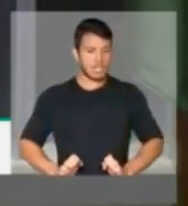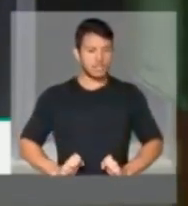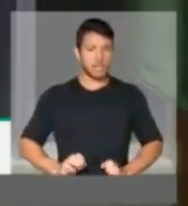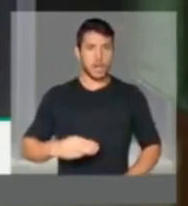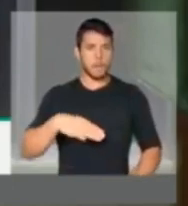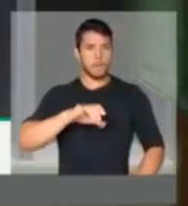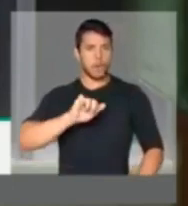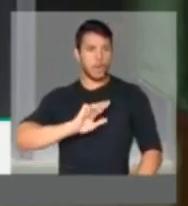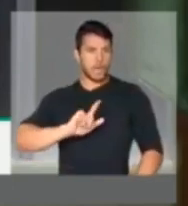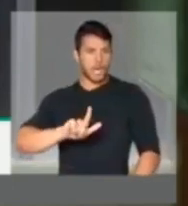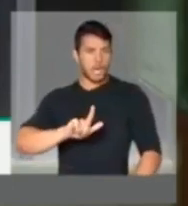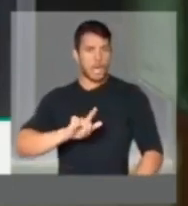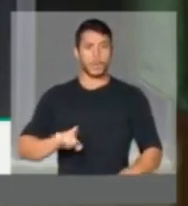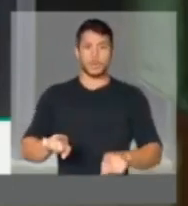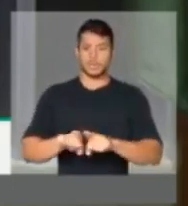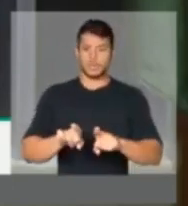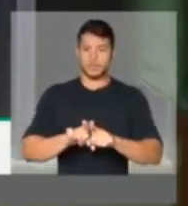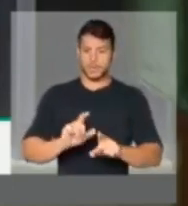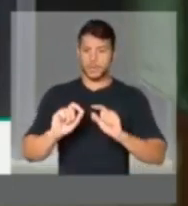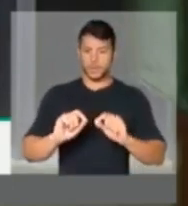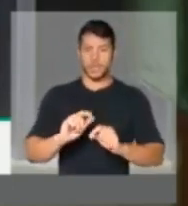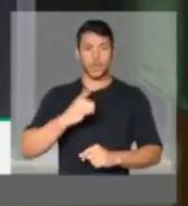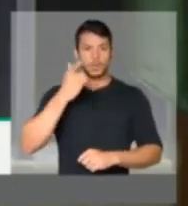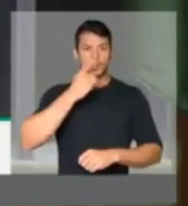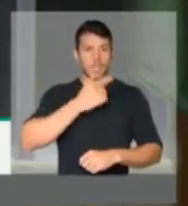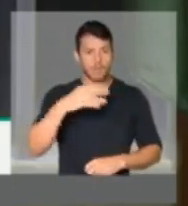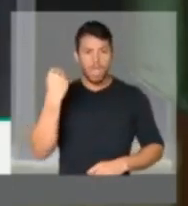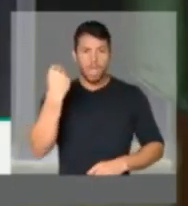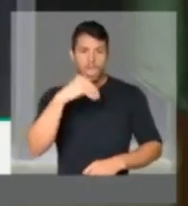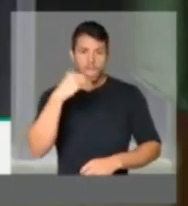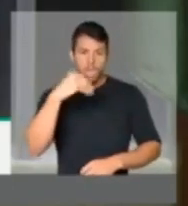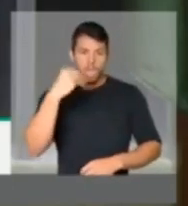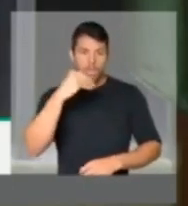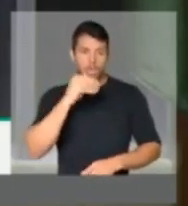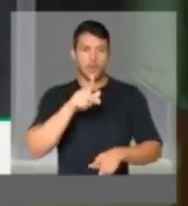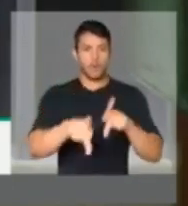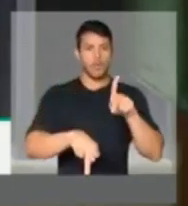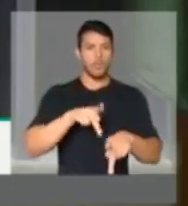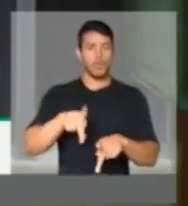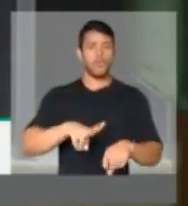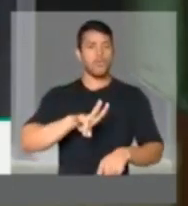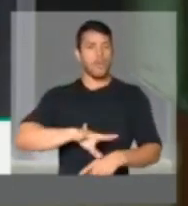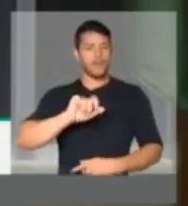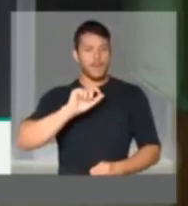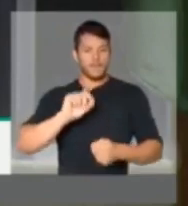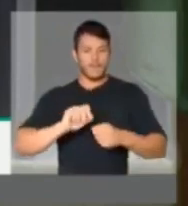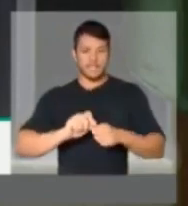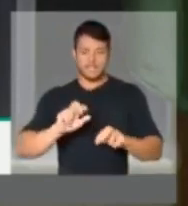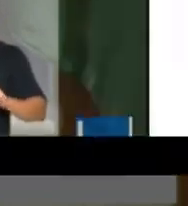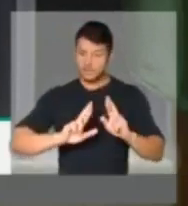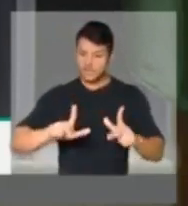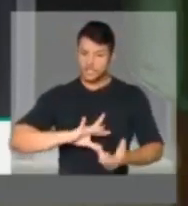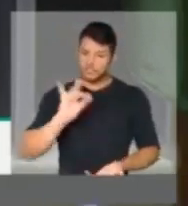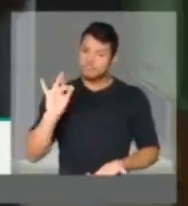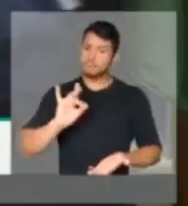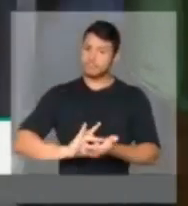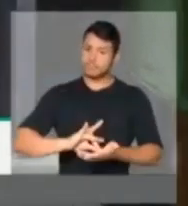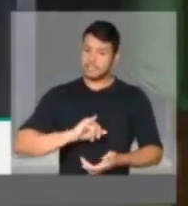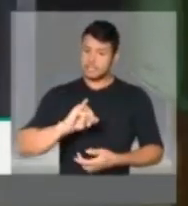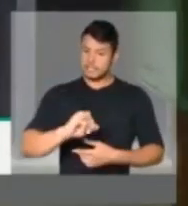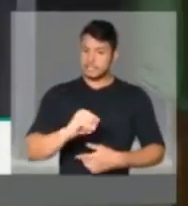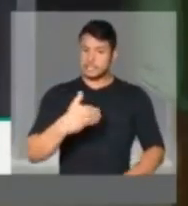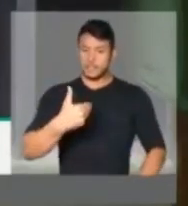moral e de um convencimento de parte da população de que faria diferente, de que a partir da chegada do presidente